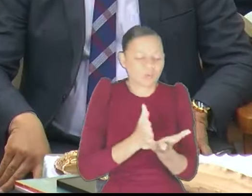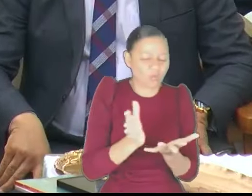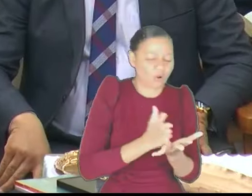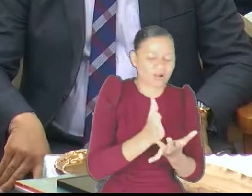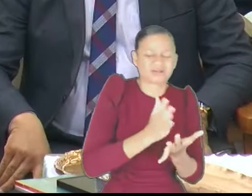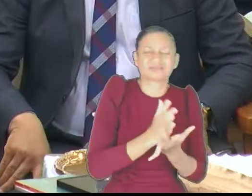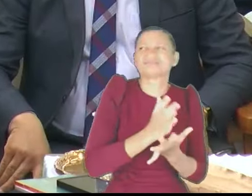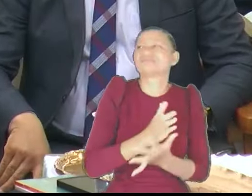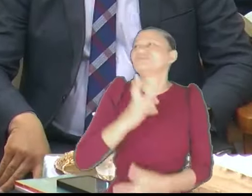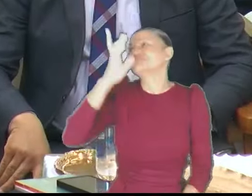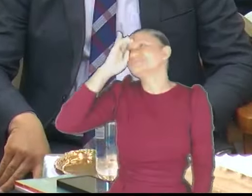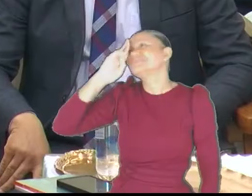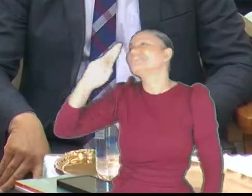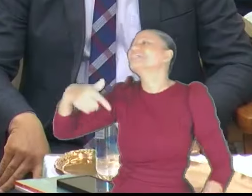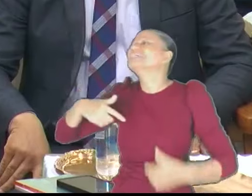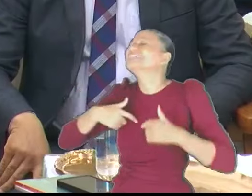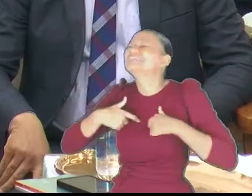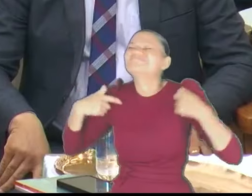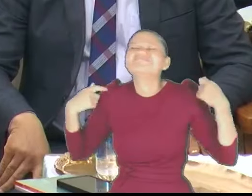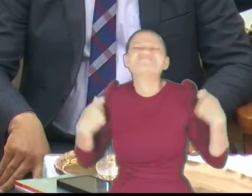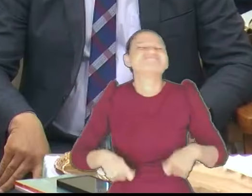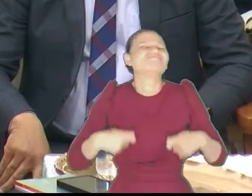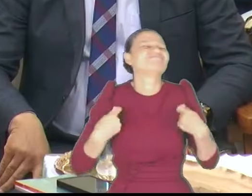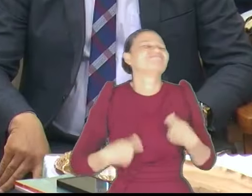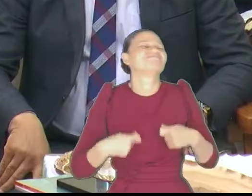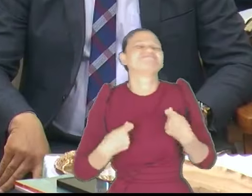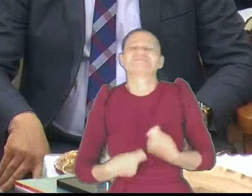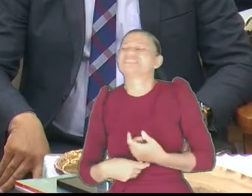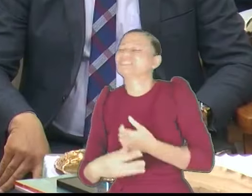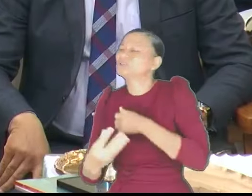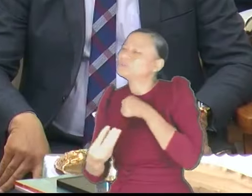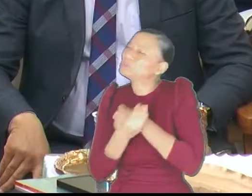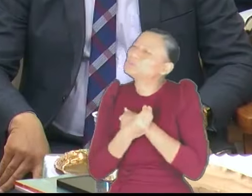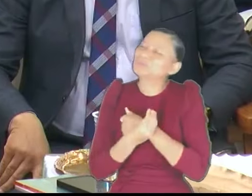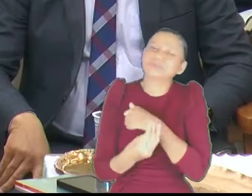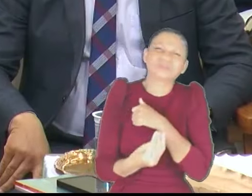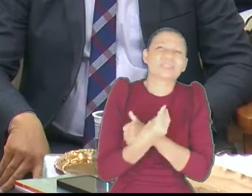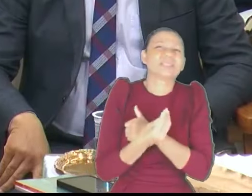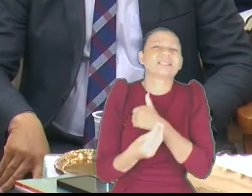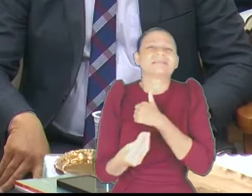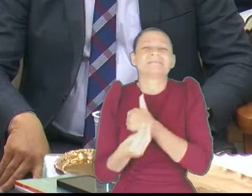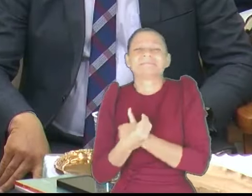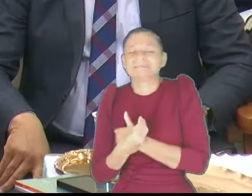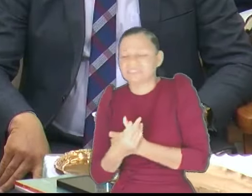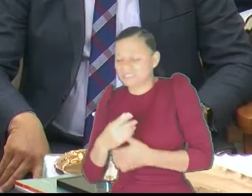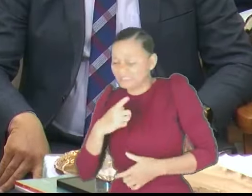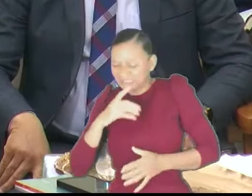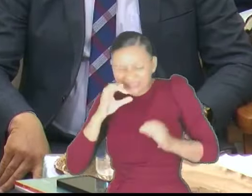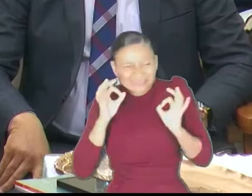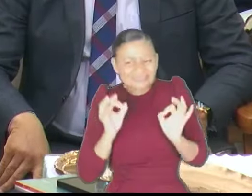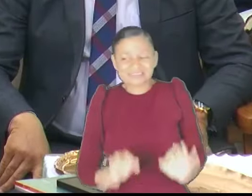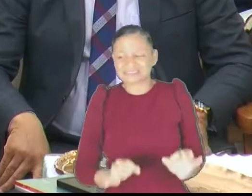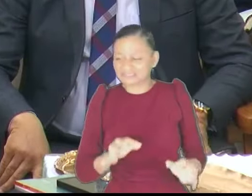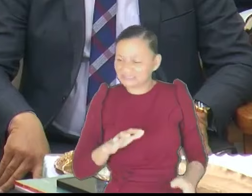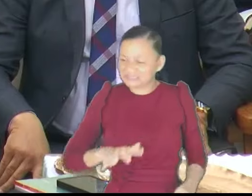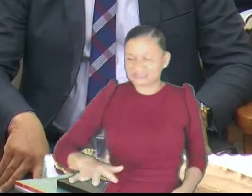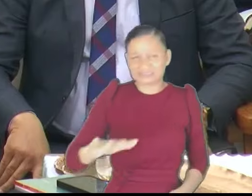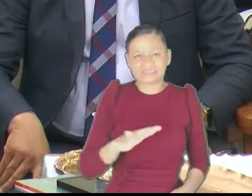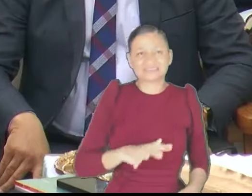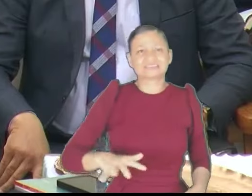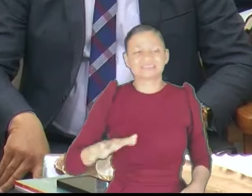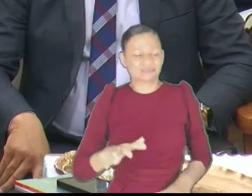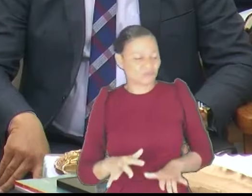Senhor, eu preciso de uma provisão? Com certeza ela é múltipla. Em uma área, alguém é em uma